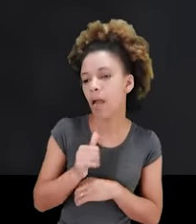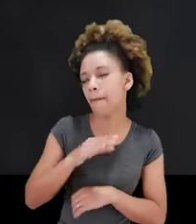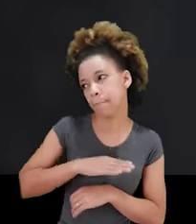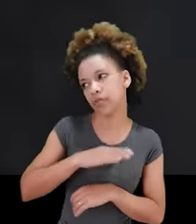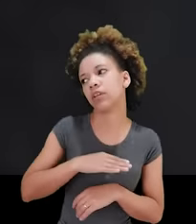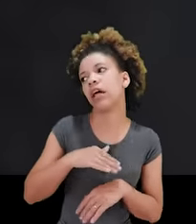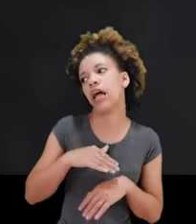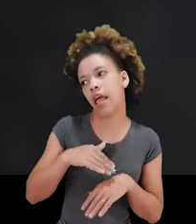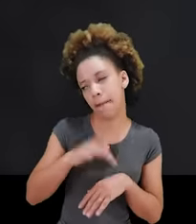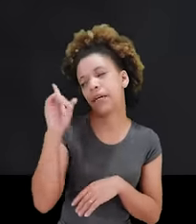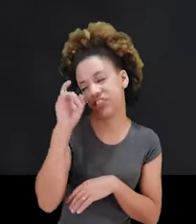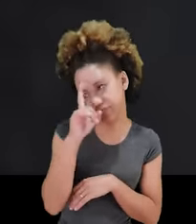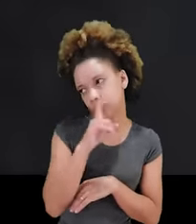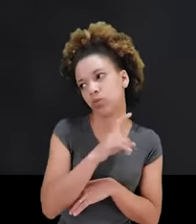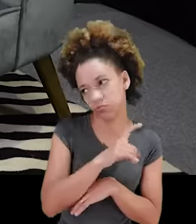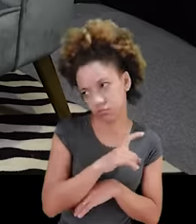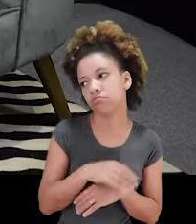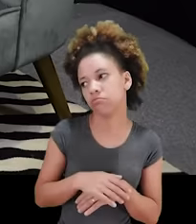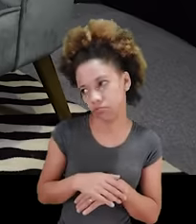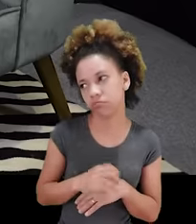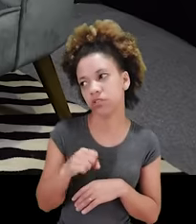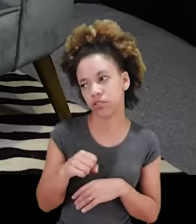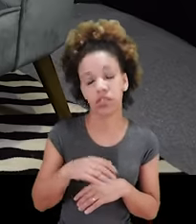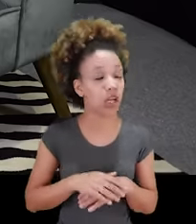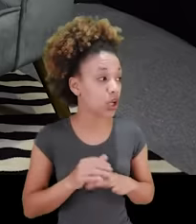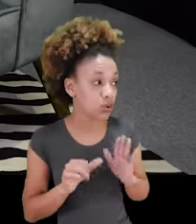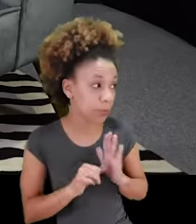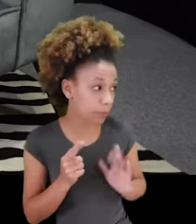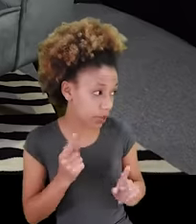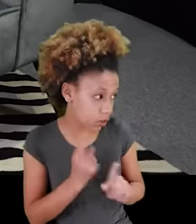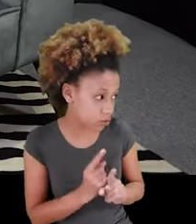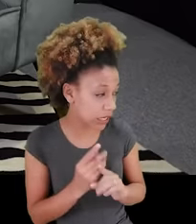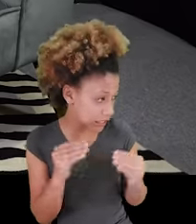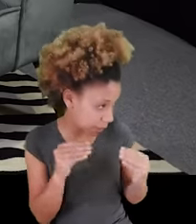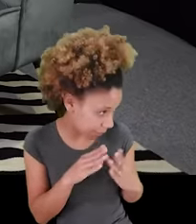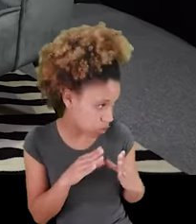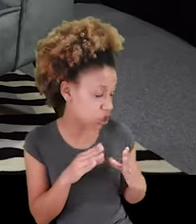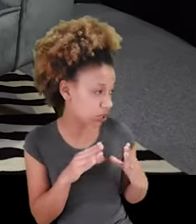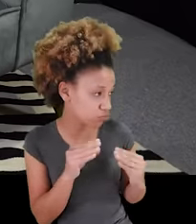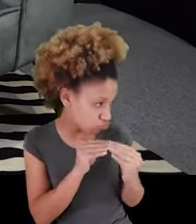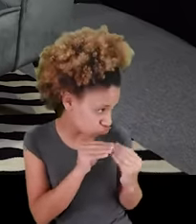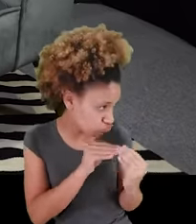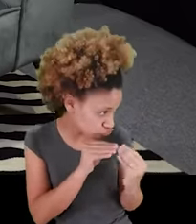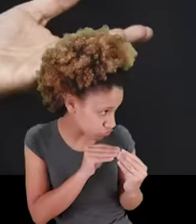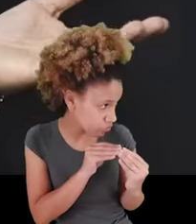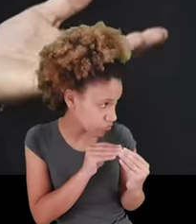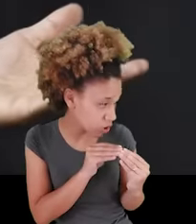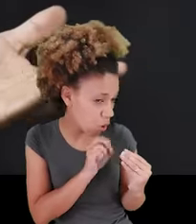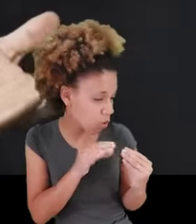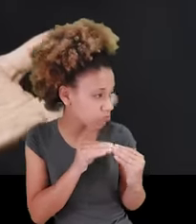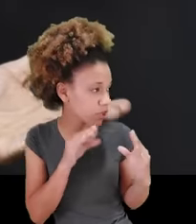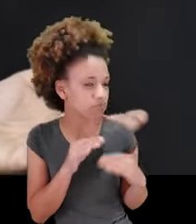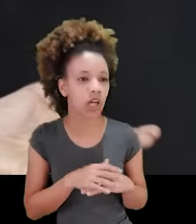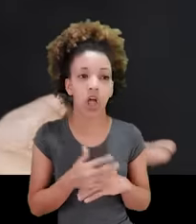trabalho. Dá muito mais trabalho. Sim. Eu acho, sim. E no primeiro encontro, se beija de língua? Lá está, eu